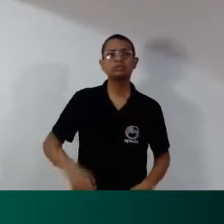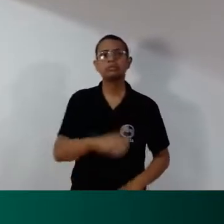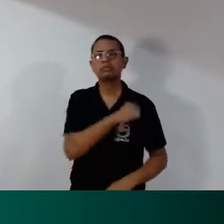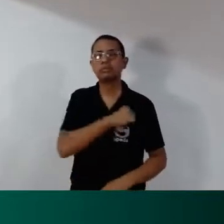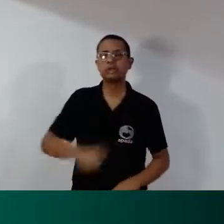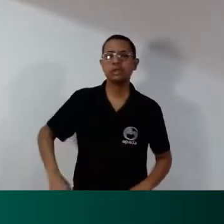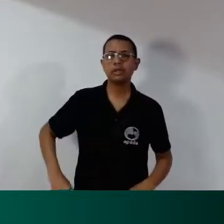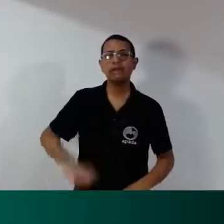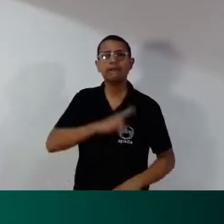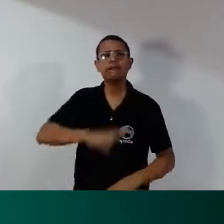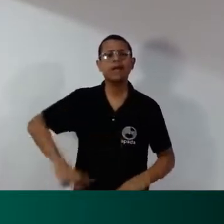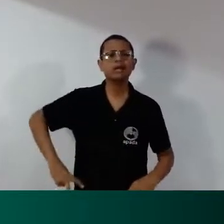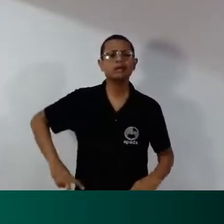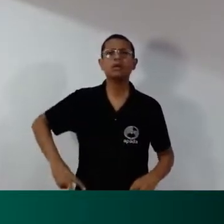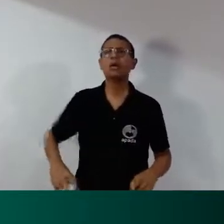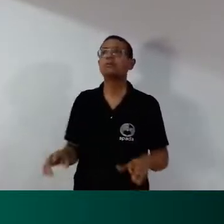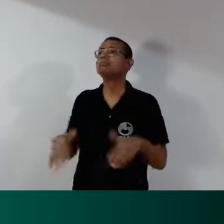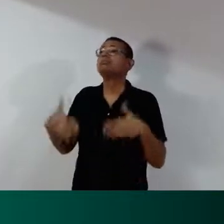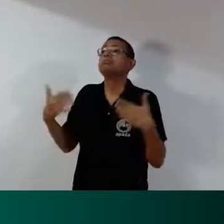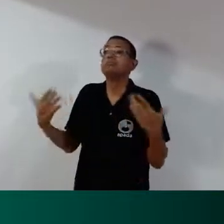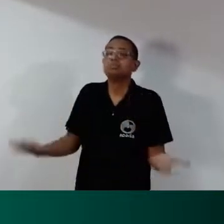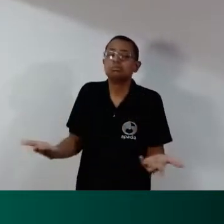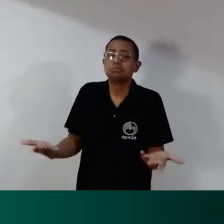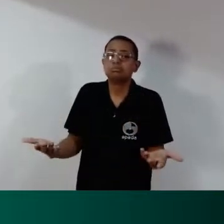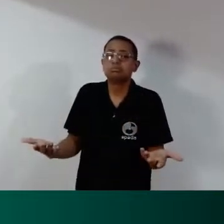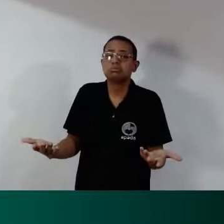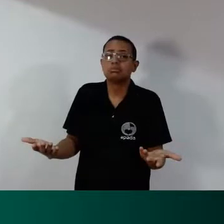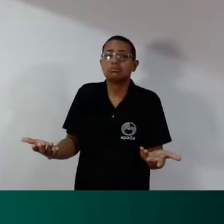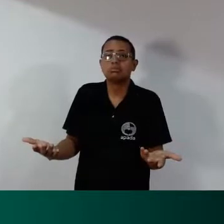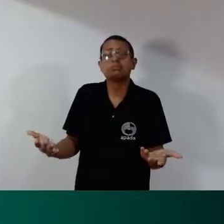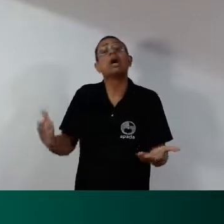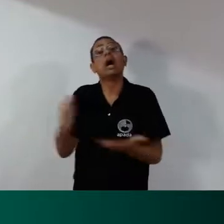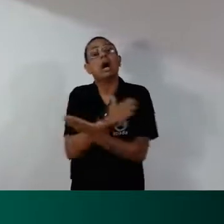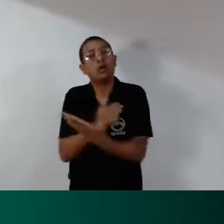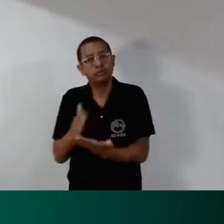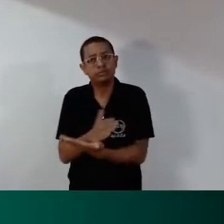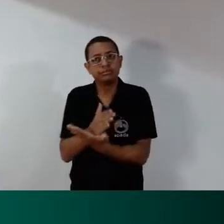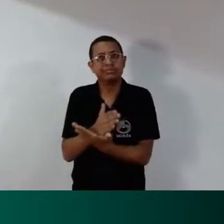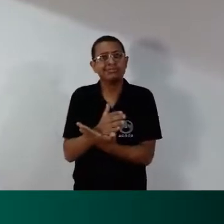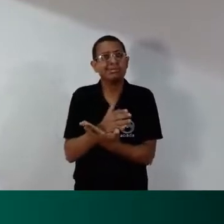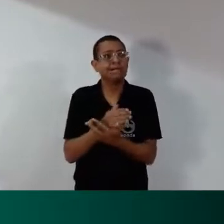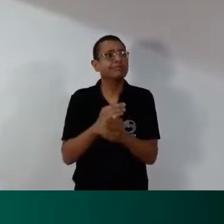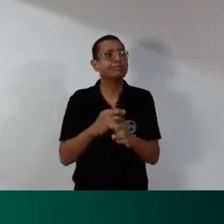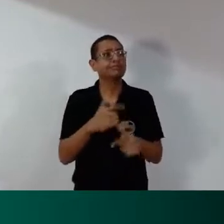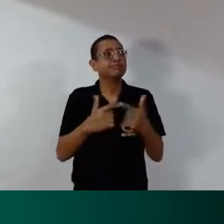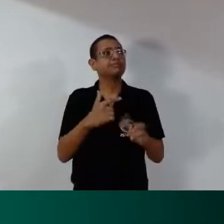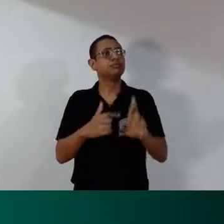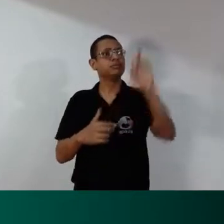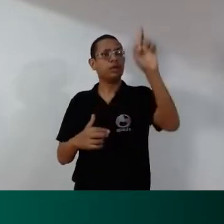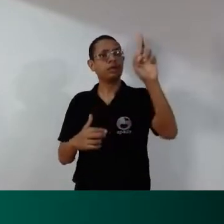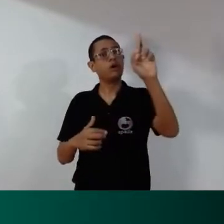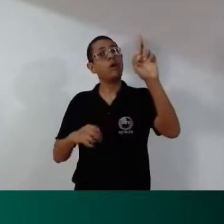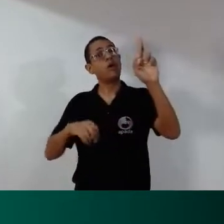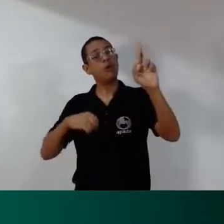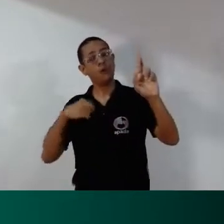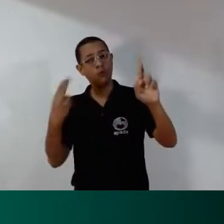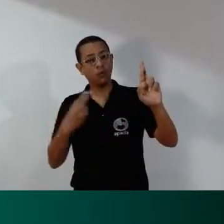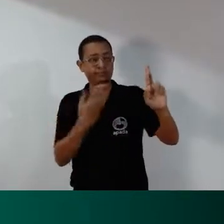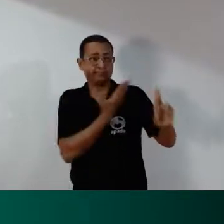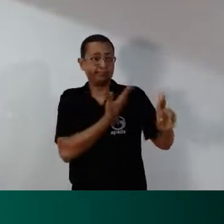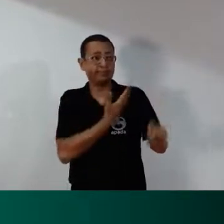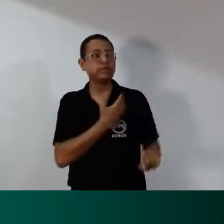os Vereador maioria são o empresário ou representa algum empresário